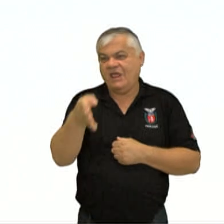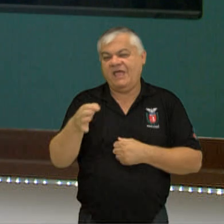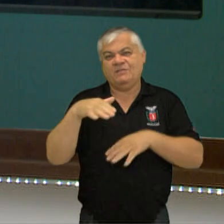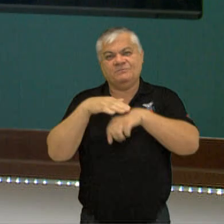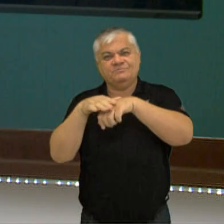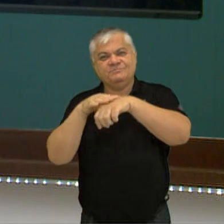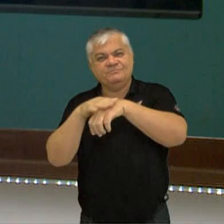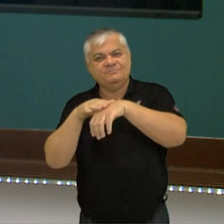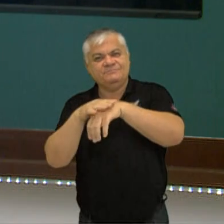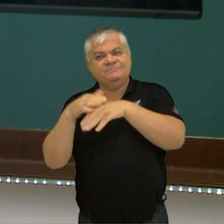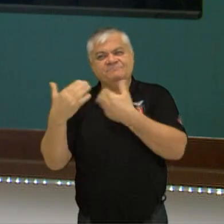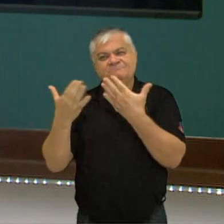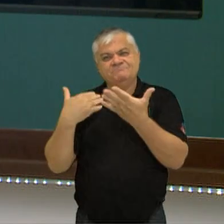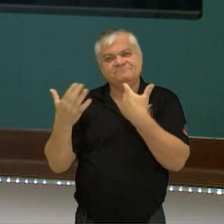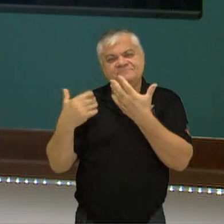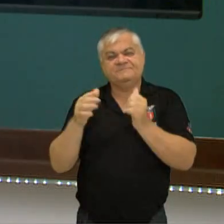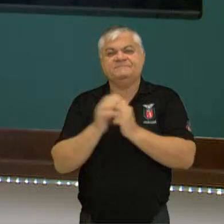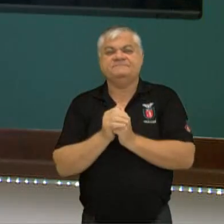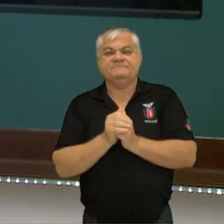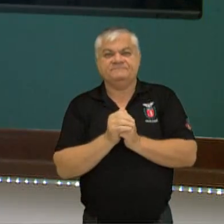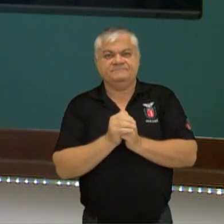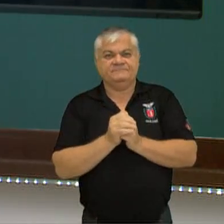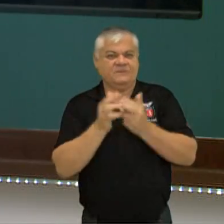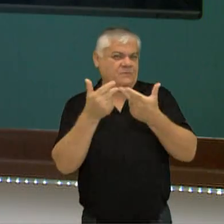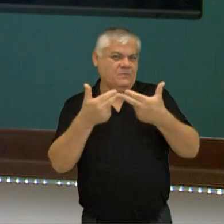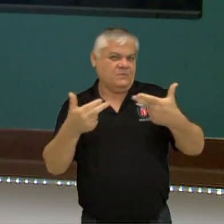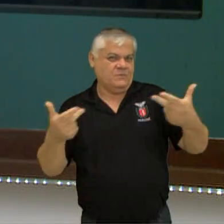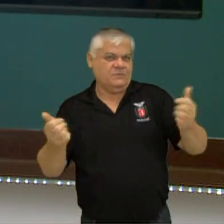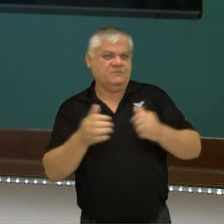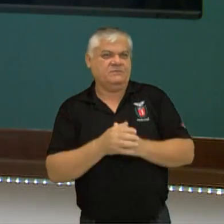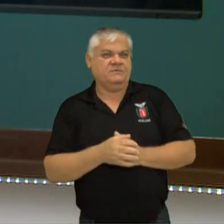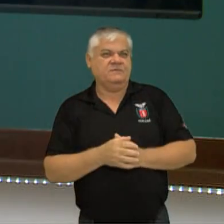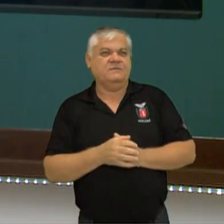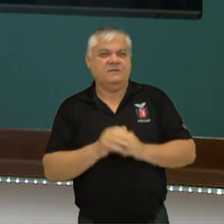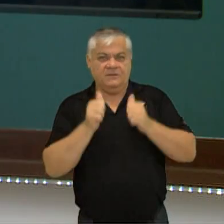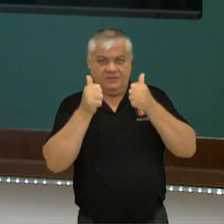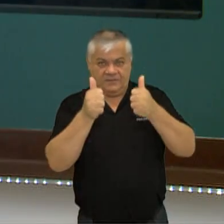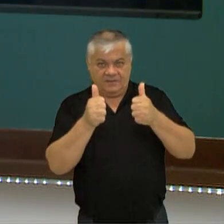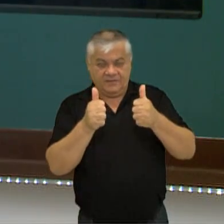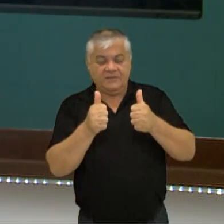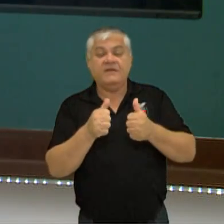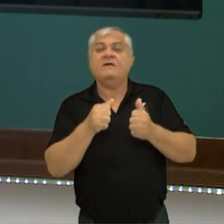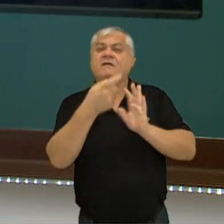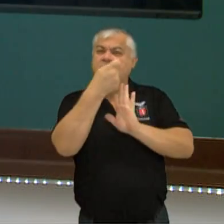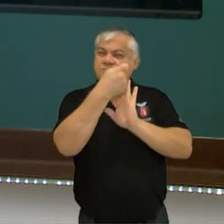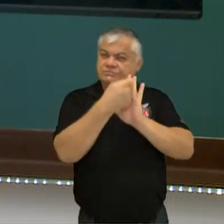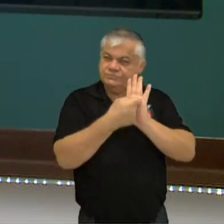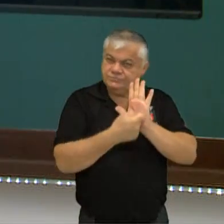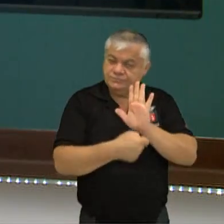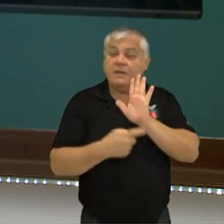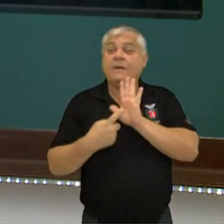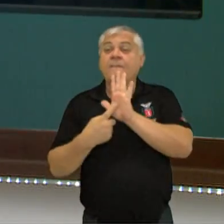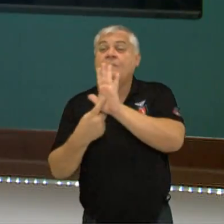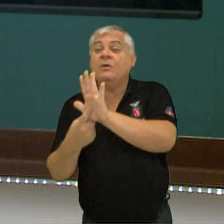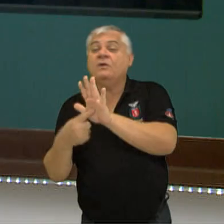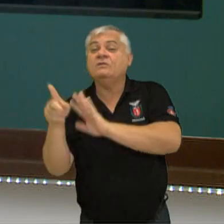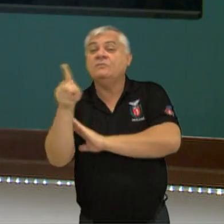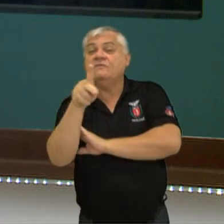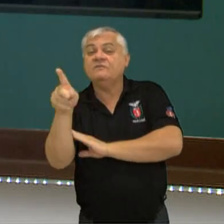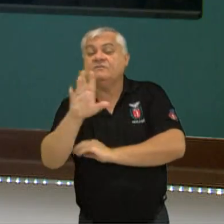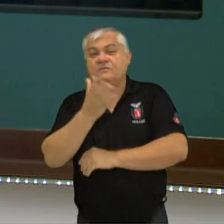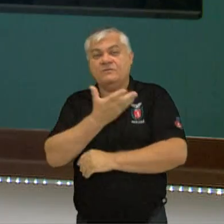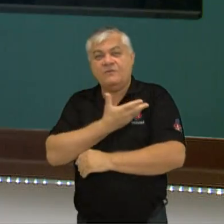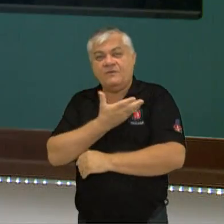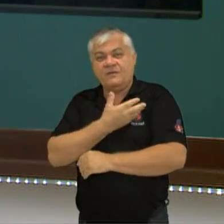trechos, por exemplo. Bom? Ótimo! Faz, mostra para o teu professor, para os teus colegas.